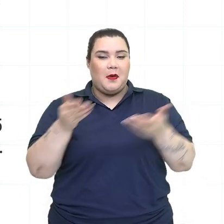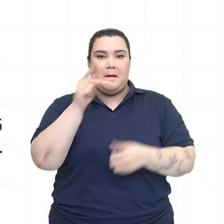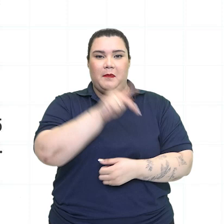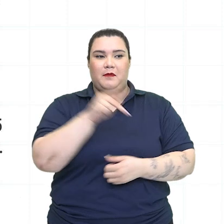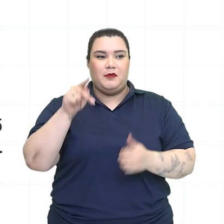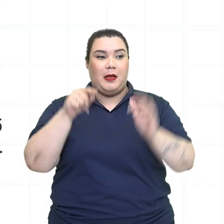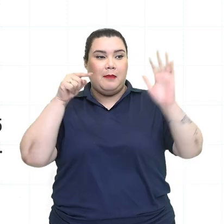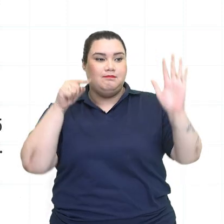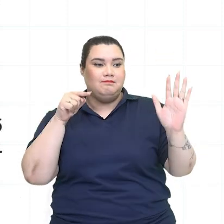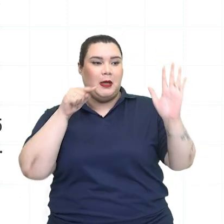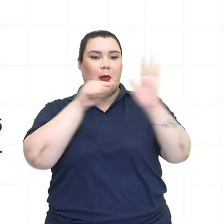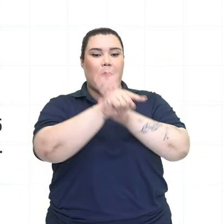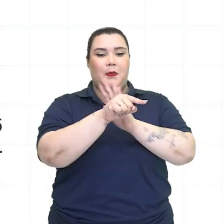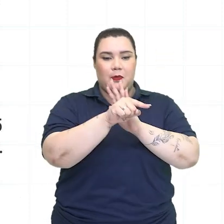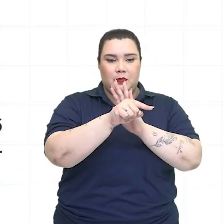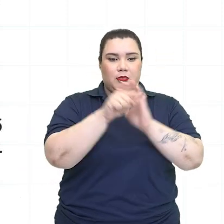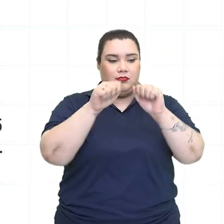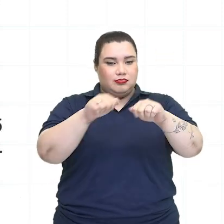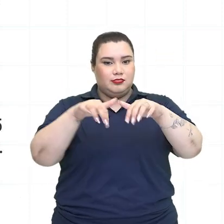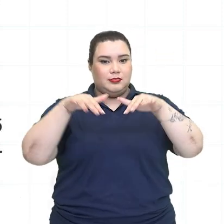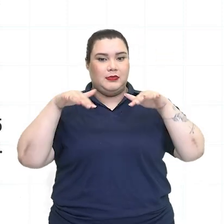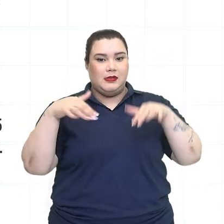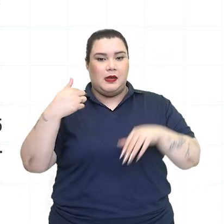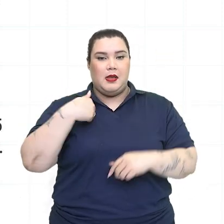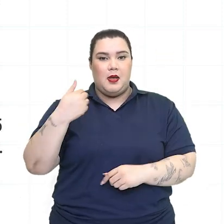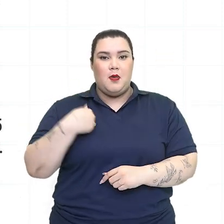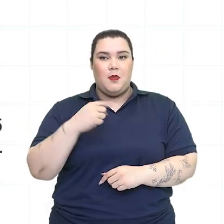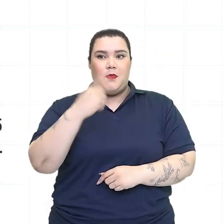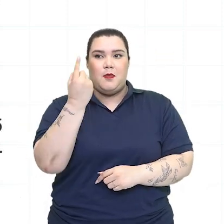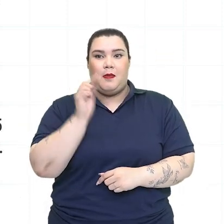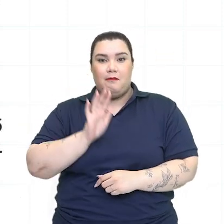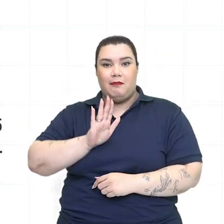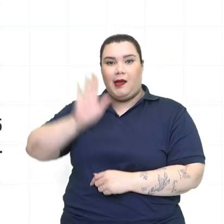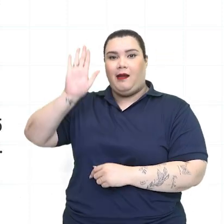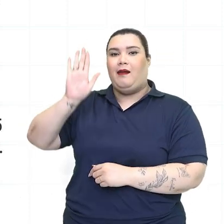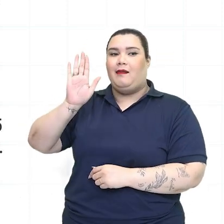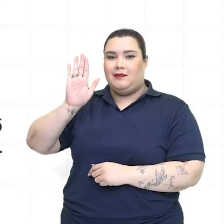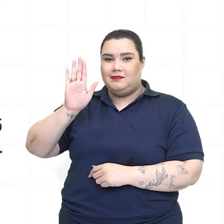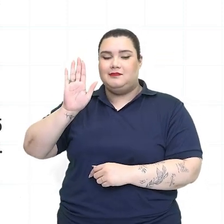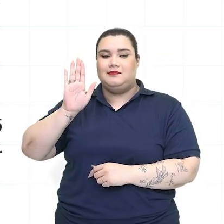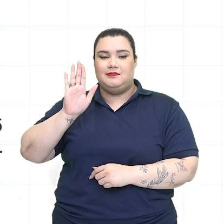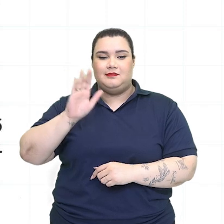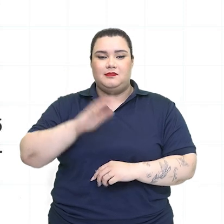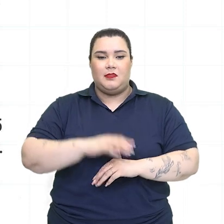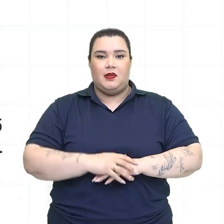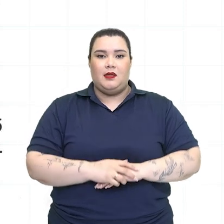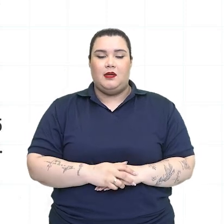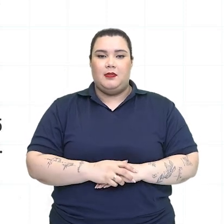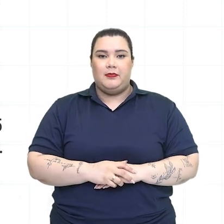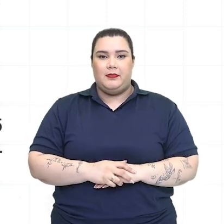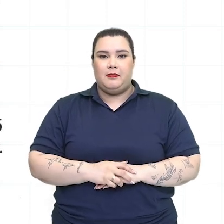professora fez uma pergunta para a classe, eu fui o único a levantar a mão.